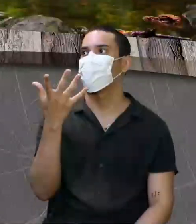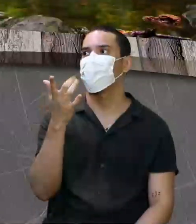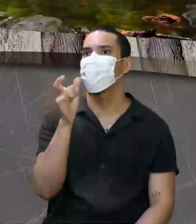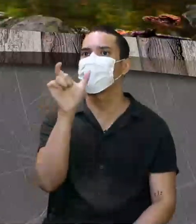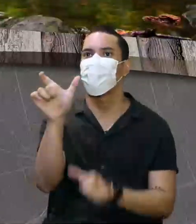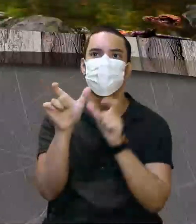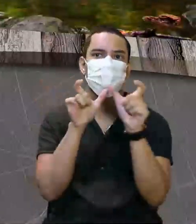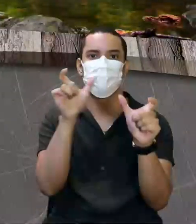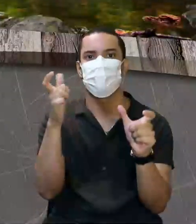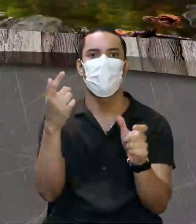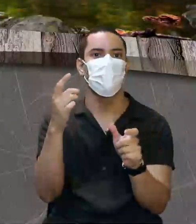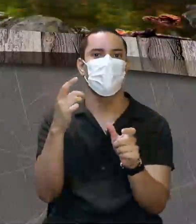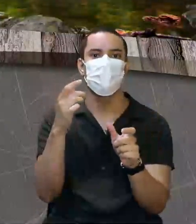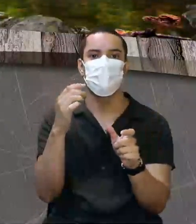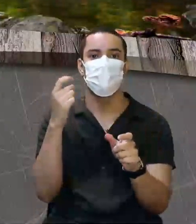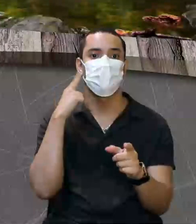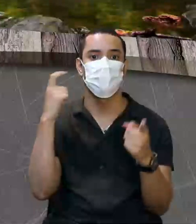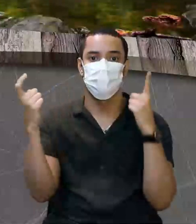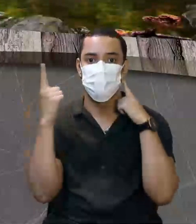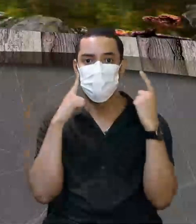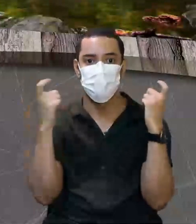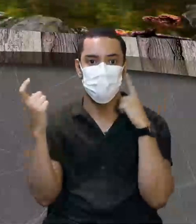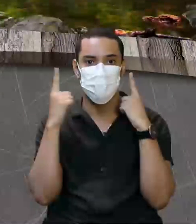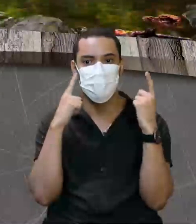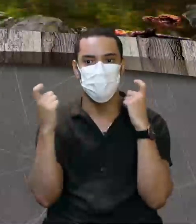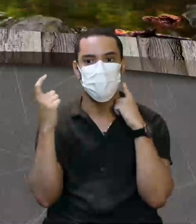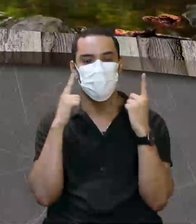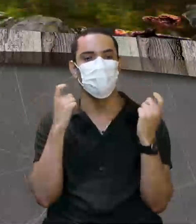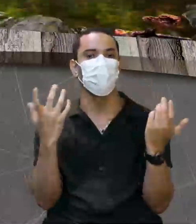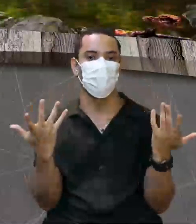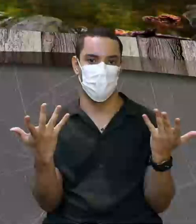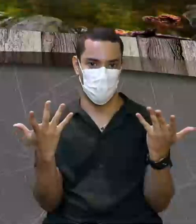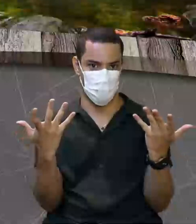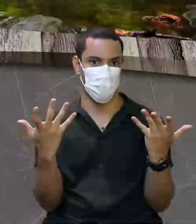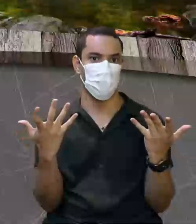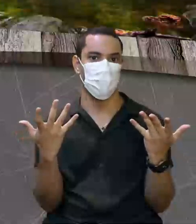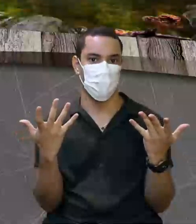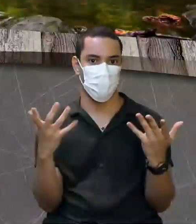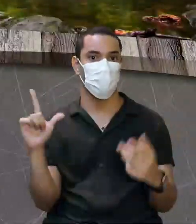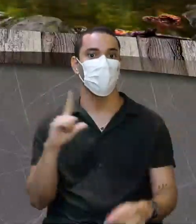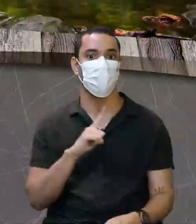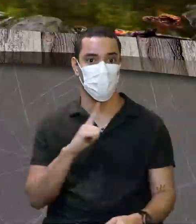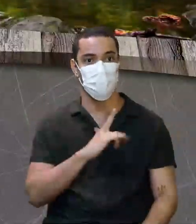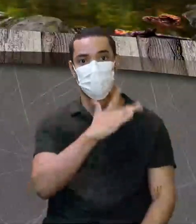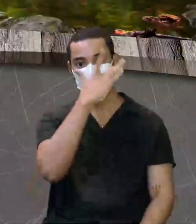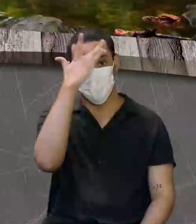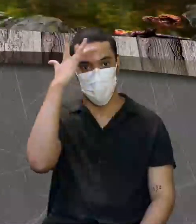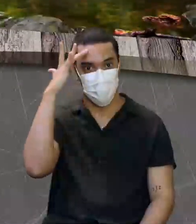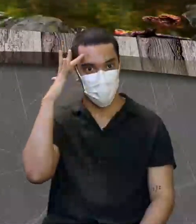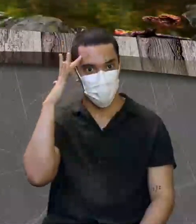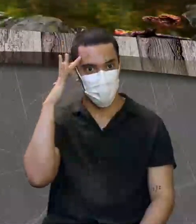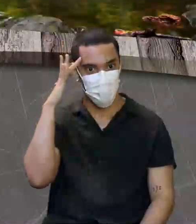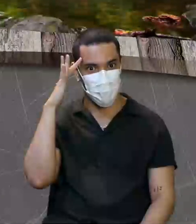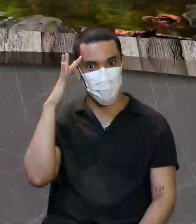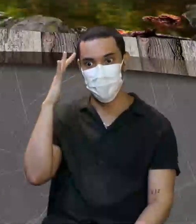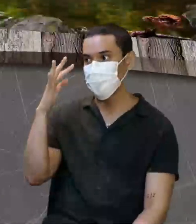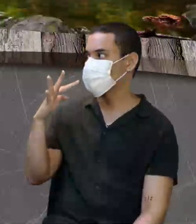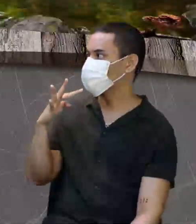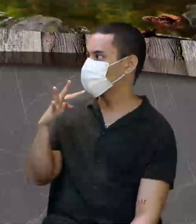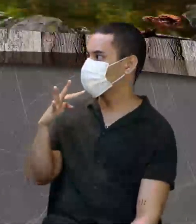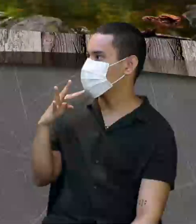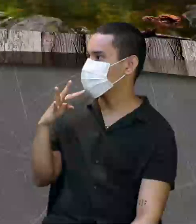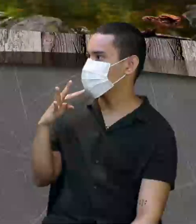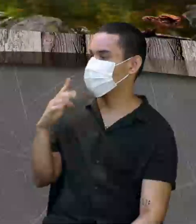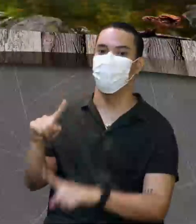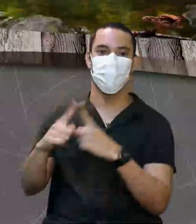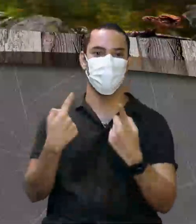aí, essa necessidade de ficar gesticulando tanto, ainda tem gente que, né? Parece alguém que eu conheço, não sei quem é,